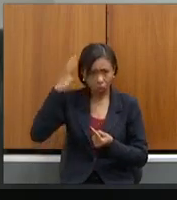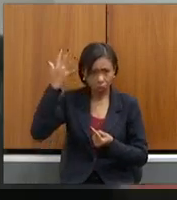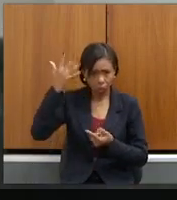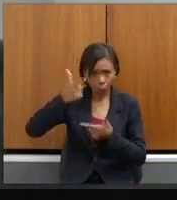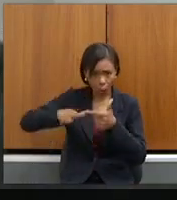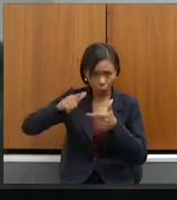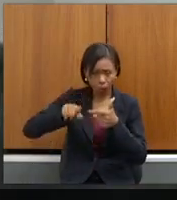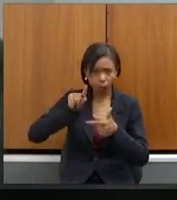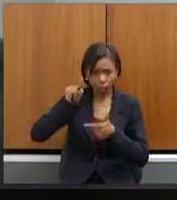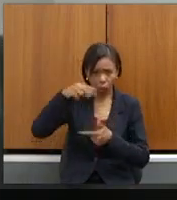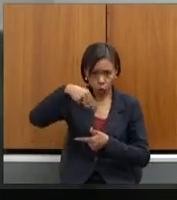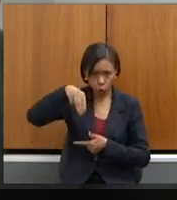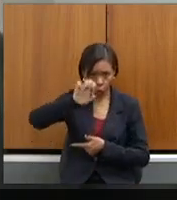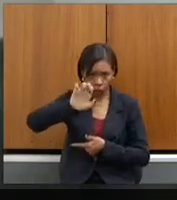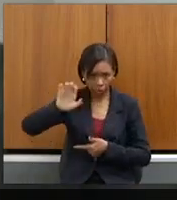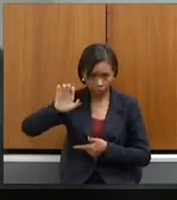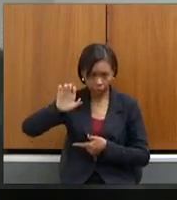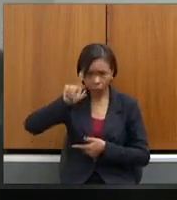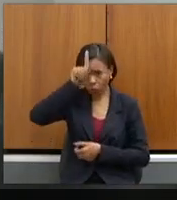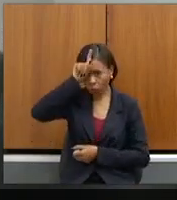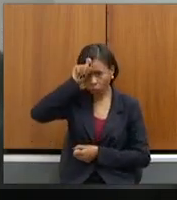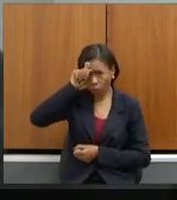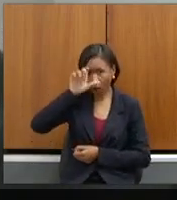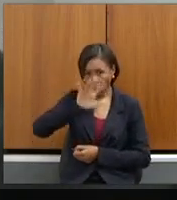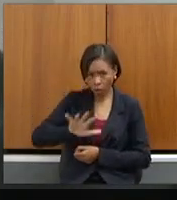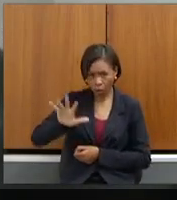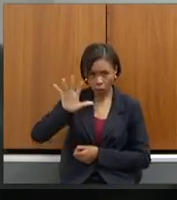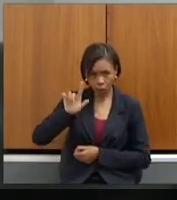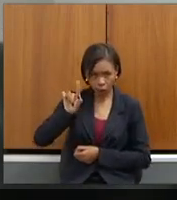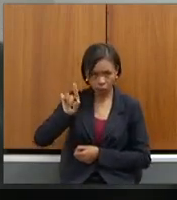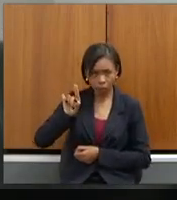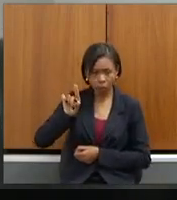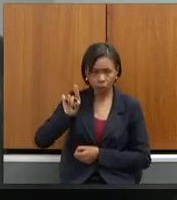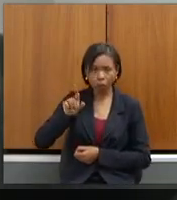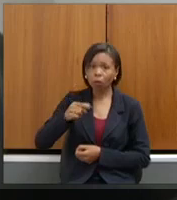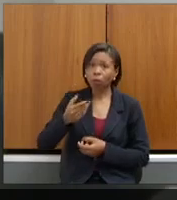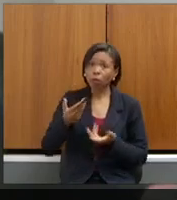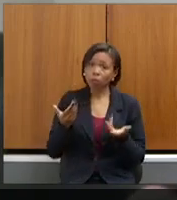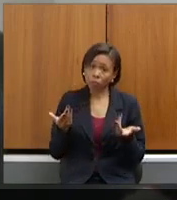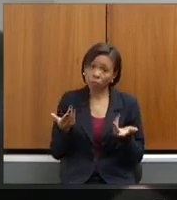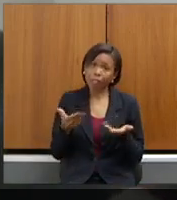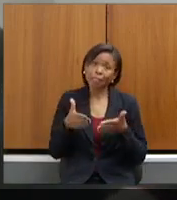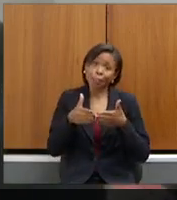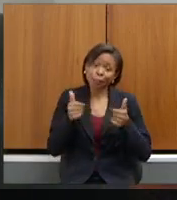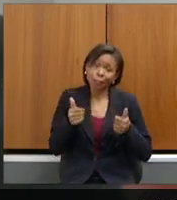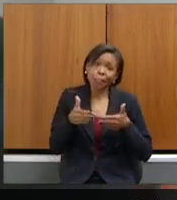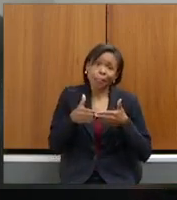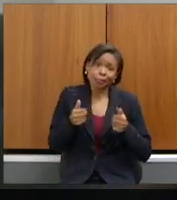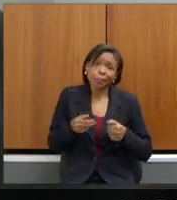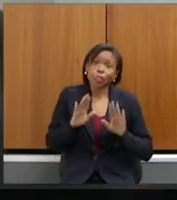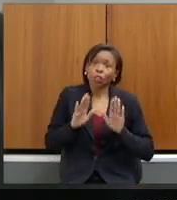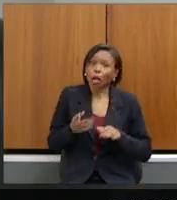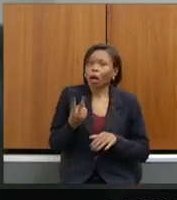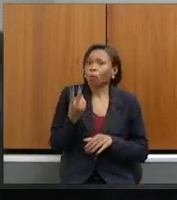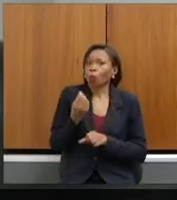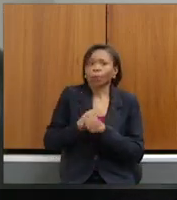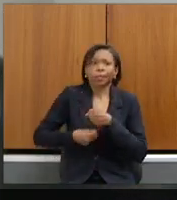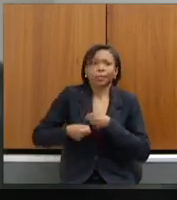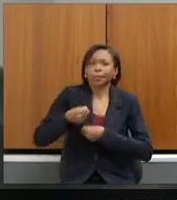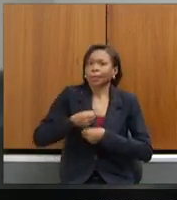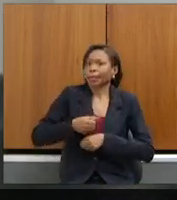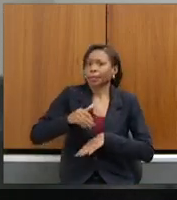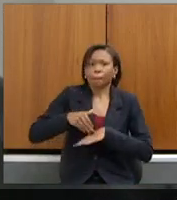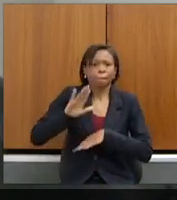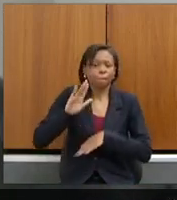no hospital regional é porque é isso aí já era para ter né Já estamos aí mais mais de dois anos no vidro